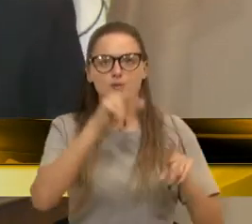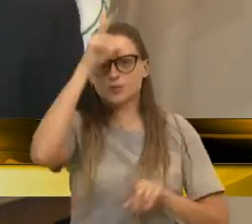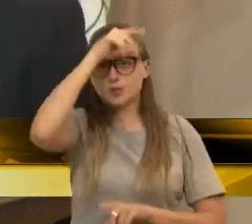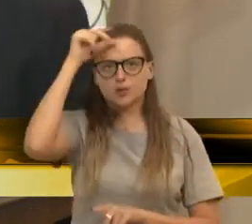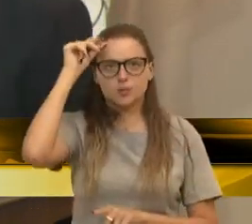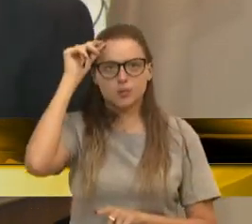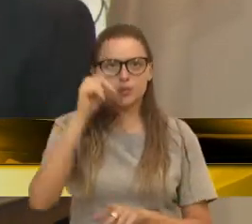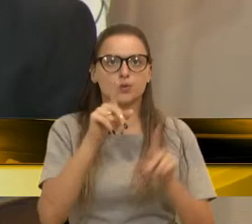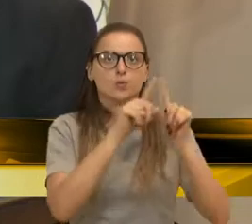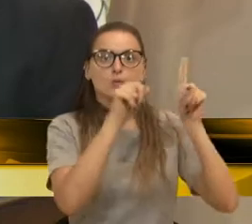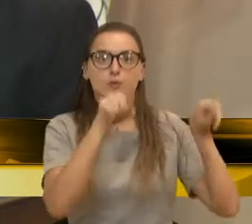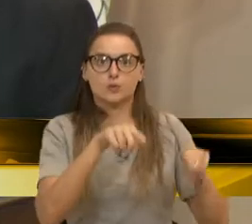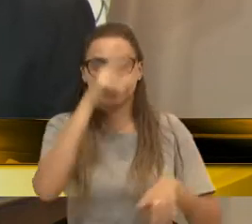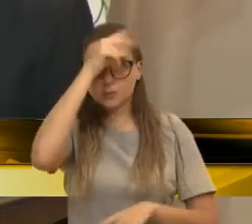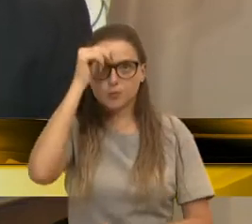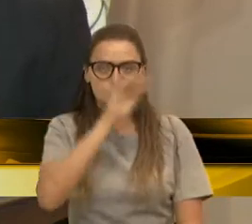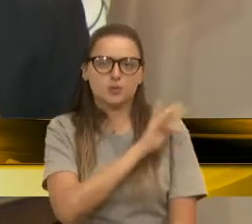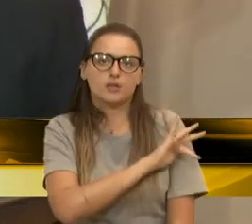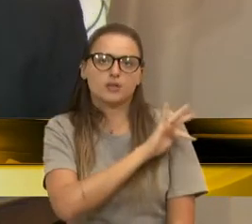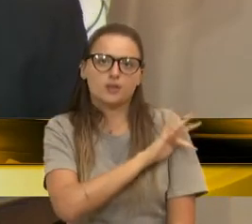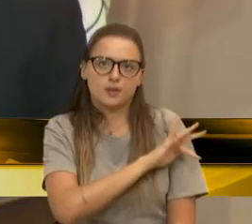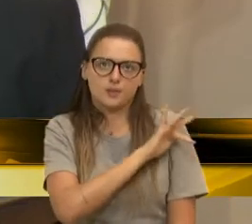da farmácia está doente, está sendo